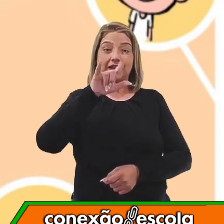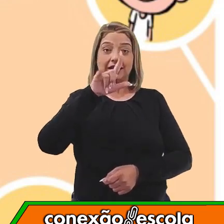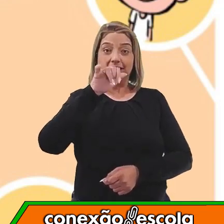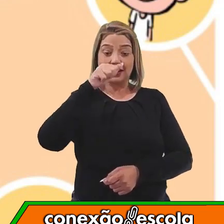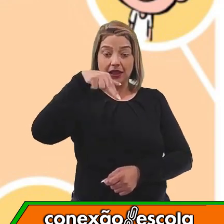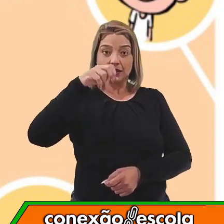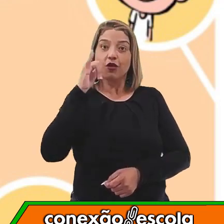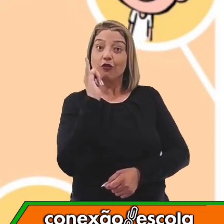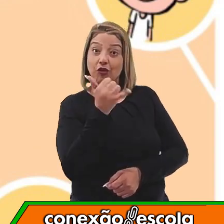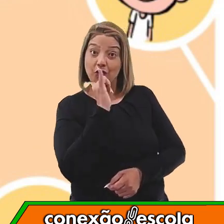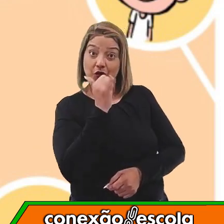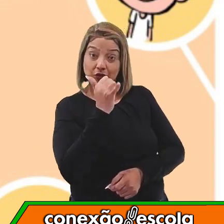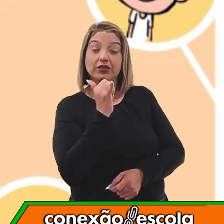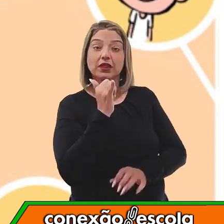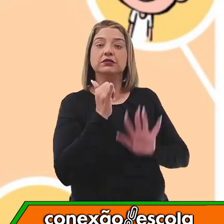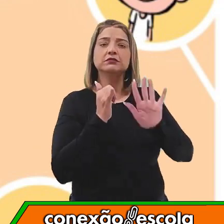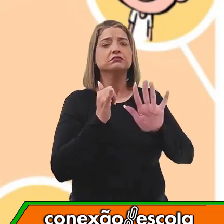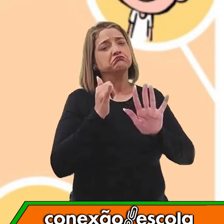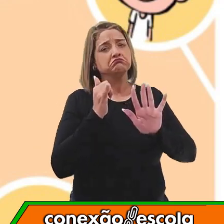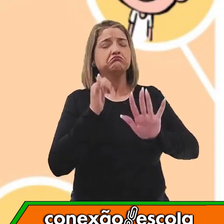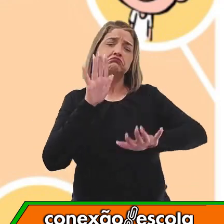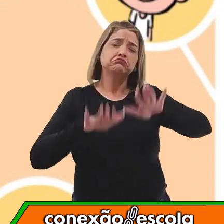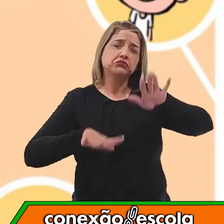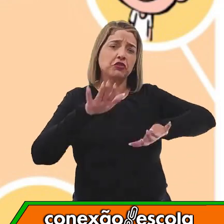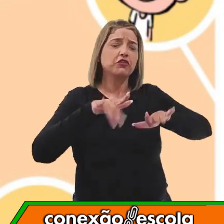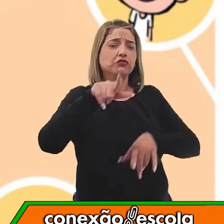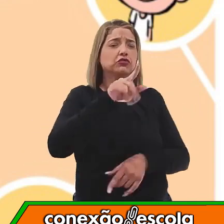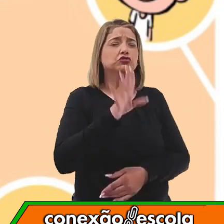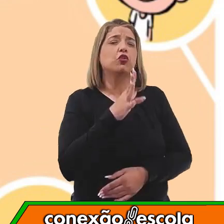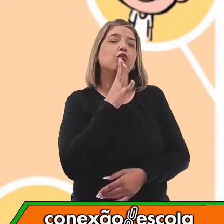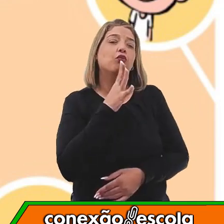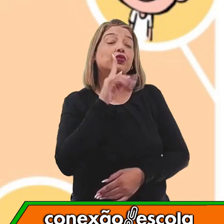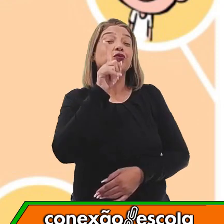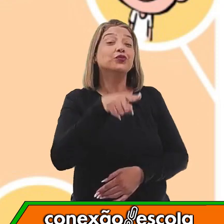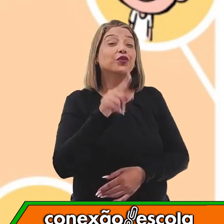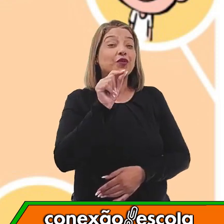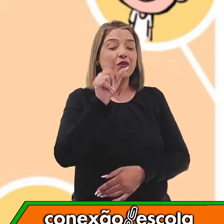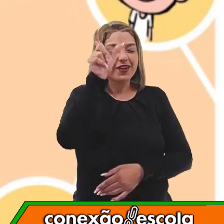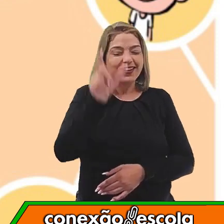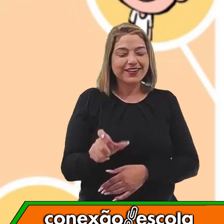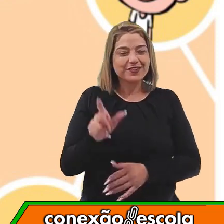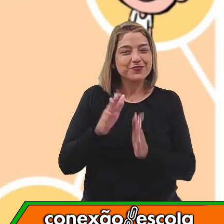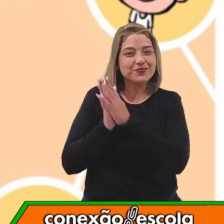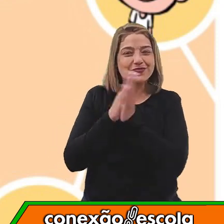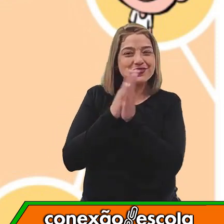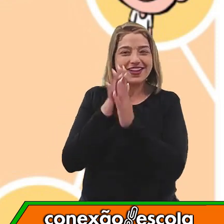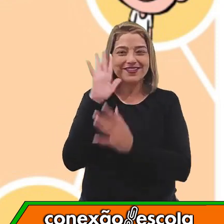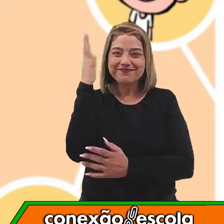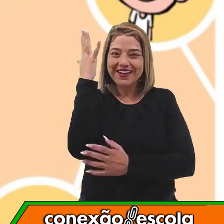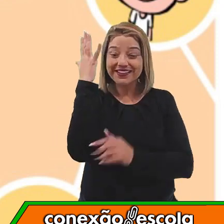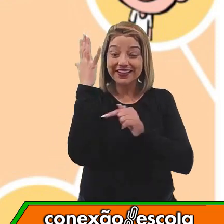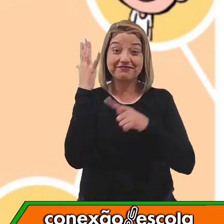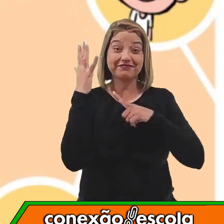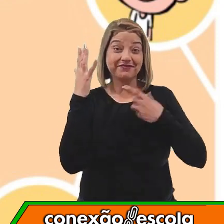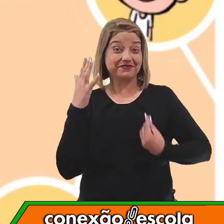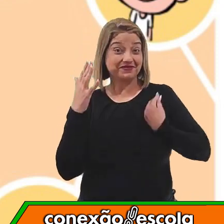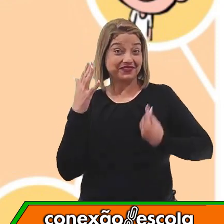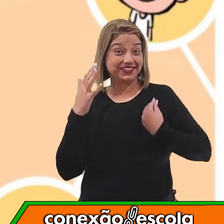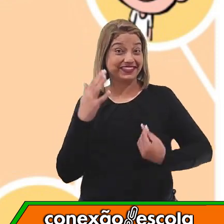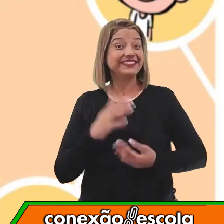Tosta. Talvez você já tenha ouvido falar sobre um certo boneco de madeira que ganhou